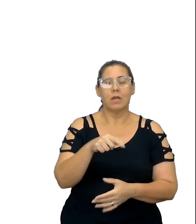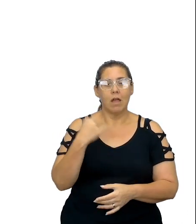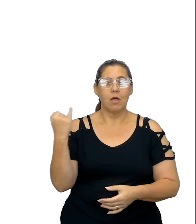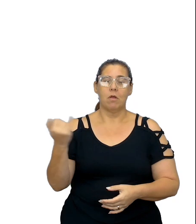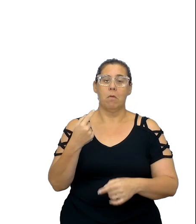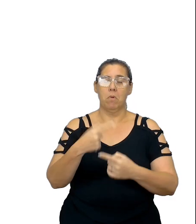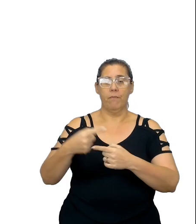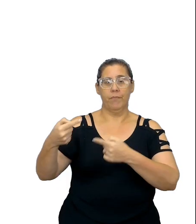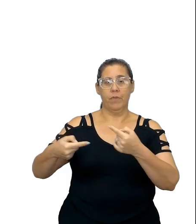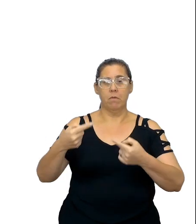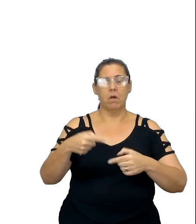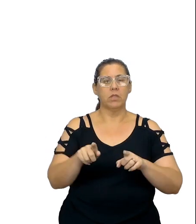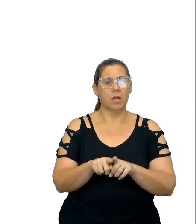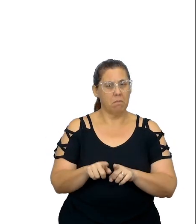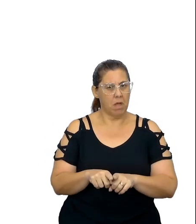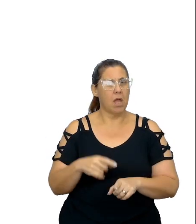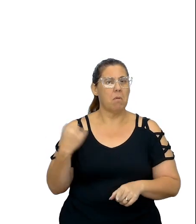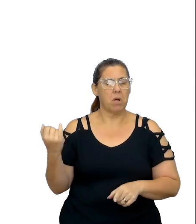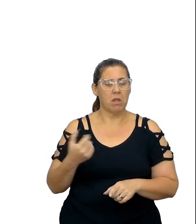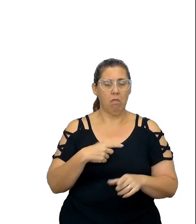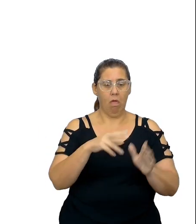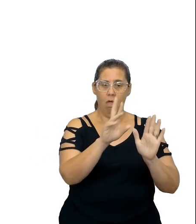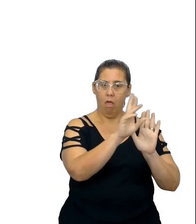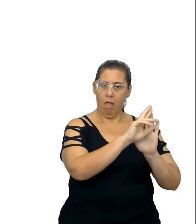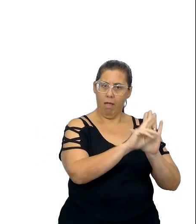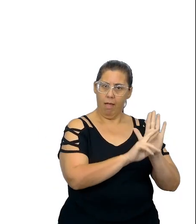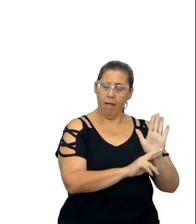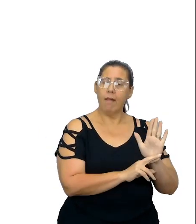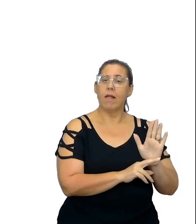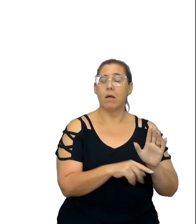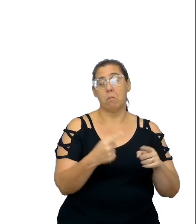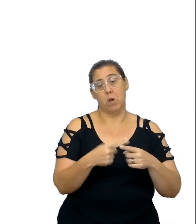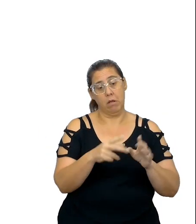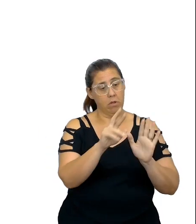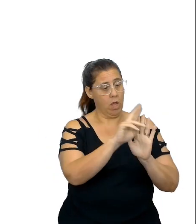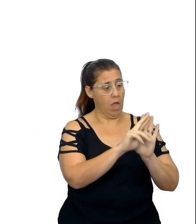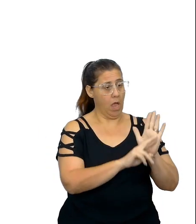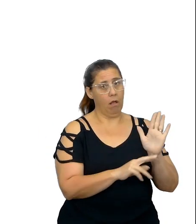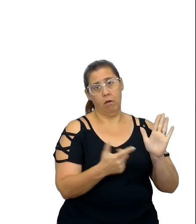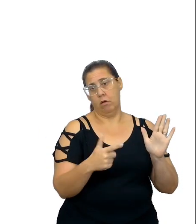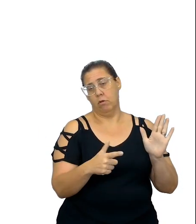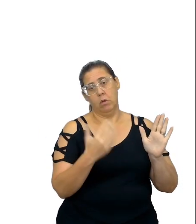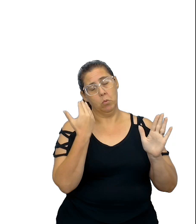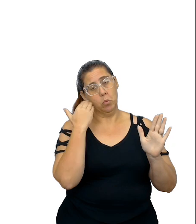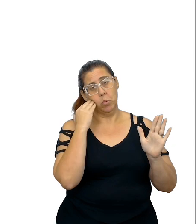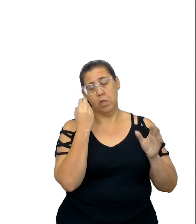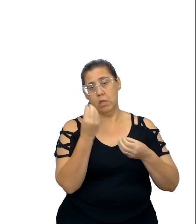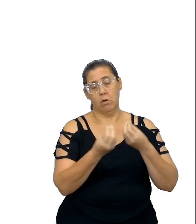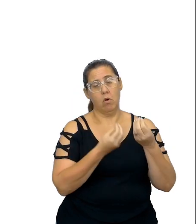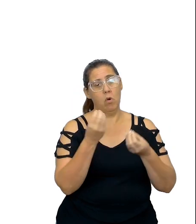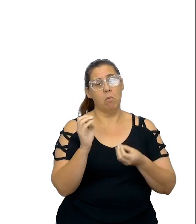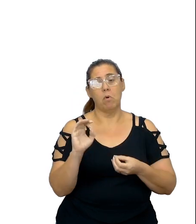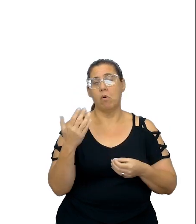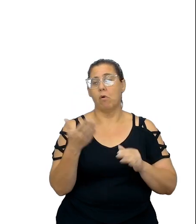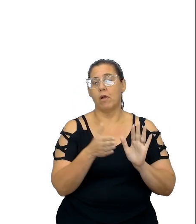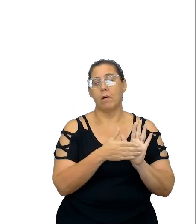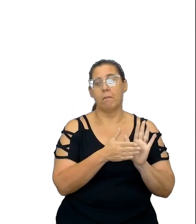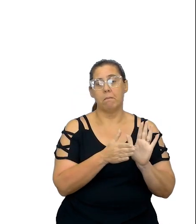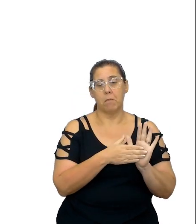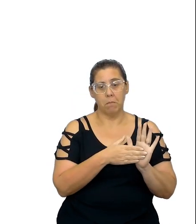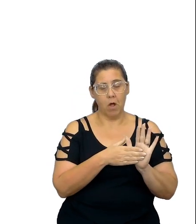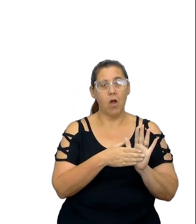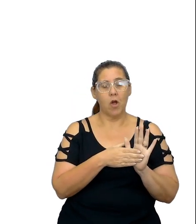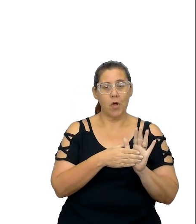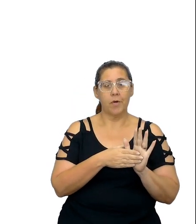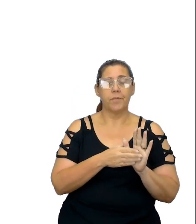no debate é preciso criar regras, né? Porque sem regras os estudantes não entendem bem como vai ser a proposta. Então,